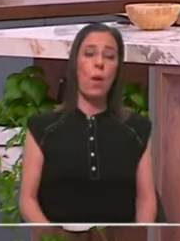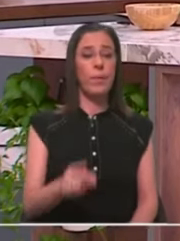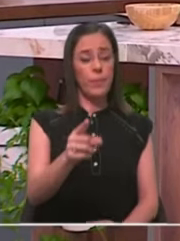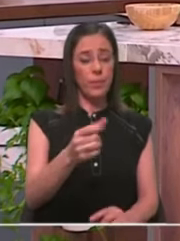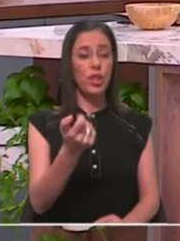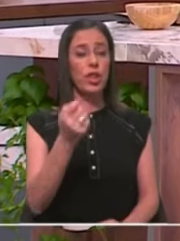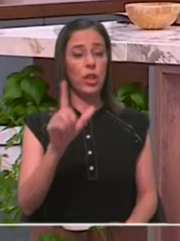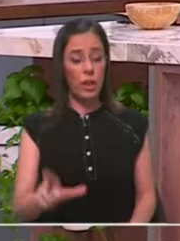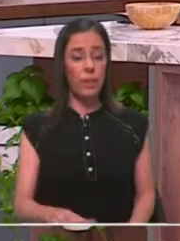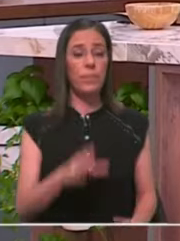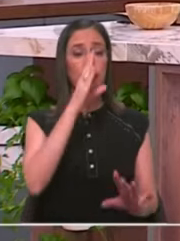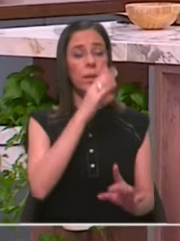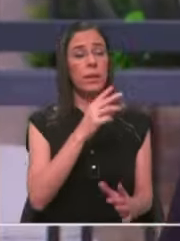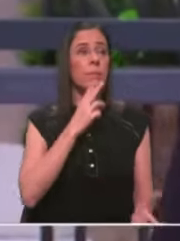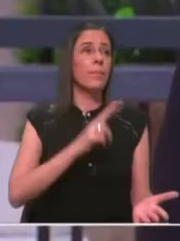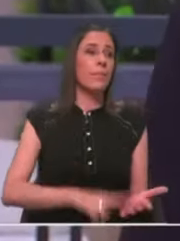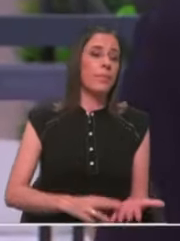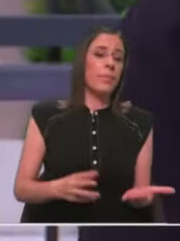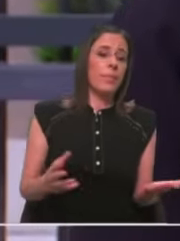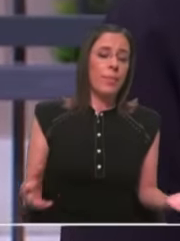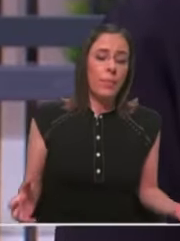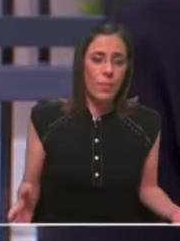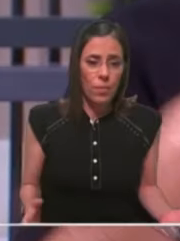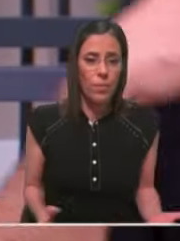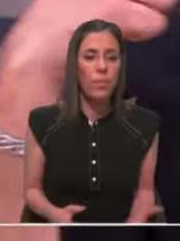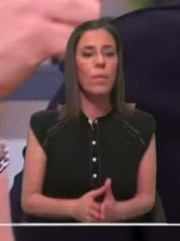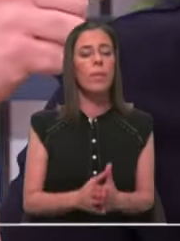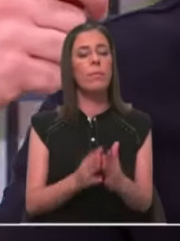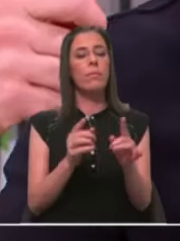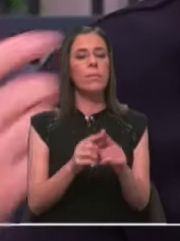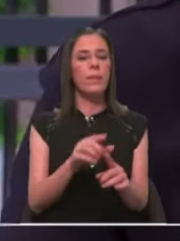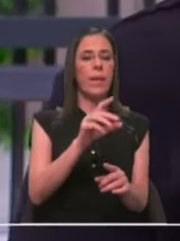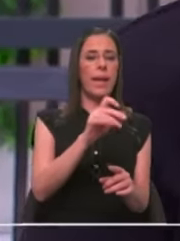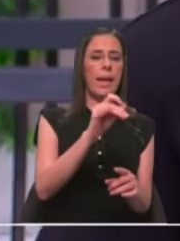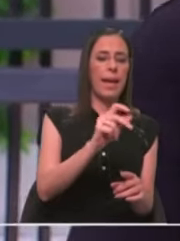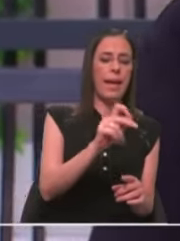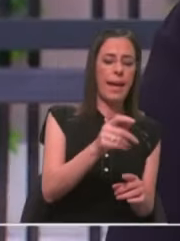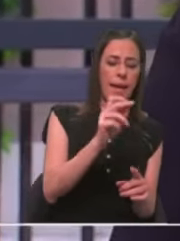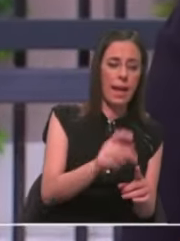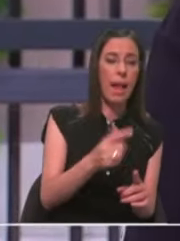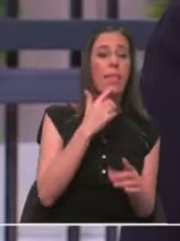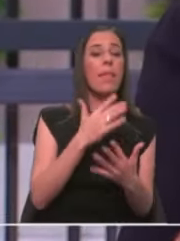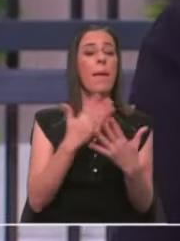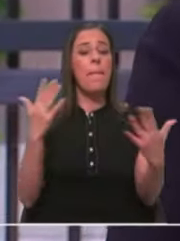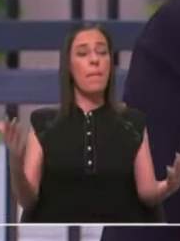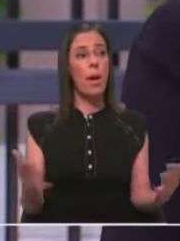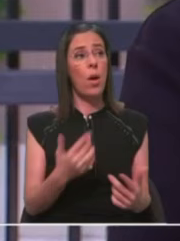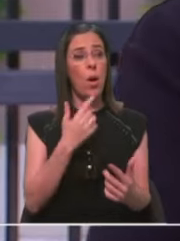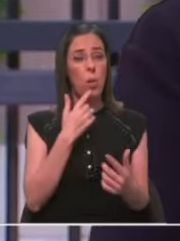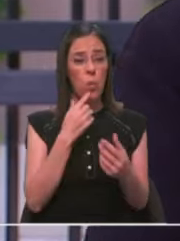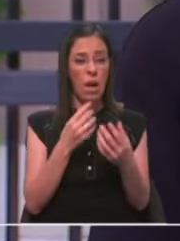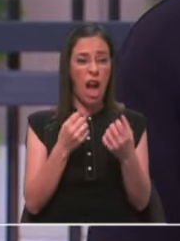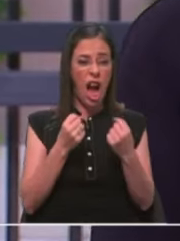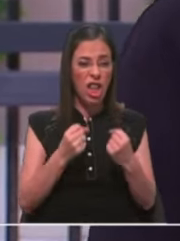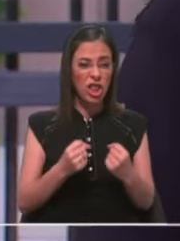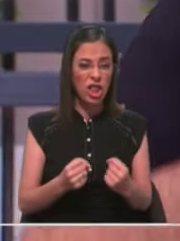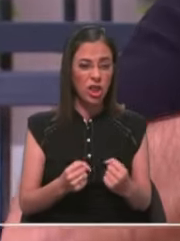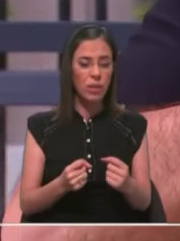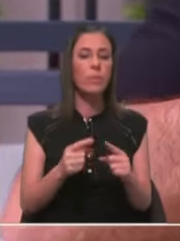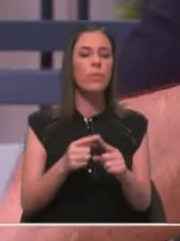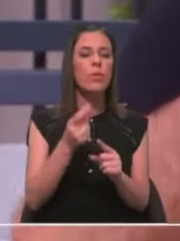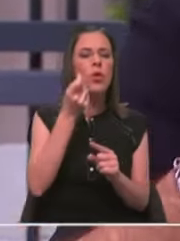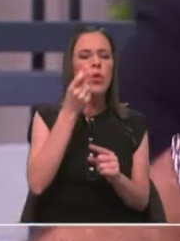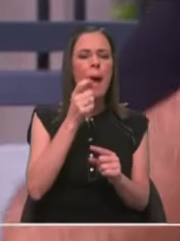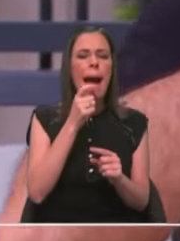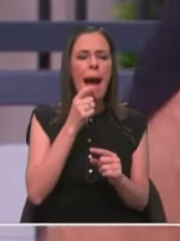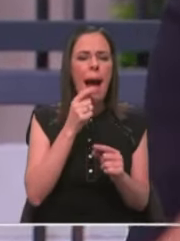de gel. Se por algum motivo colocar um agar-agar a mais ou o que for e aquilo ficar muito espesso mesmo, põem uma